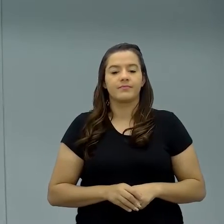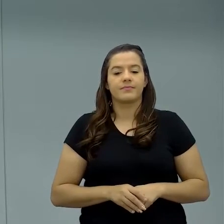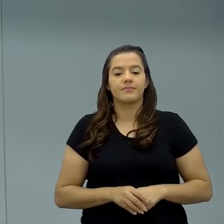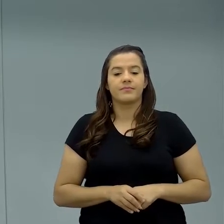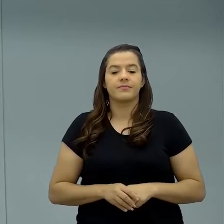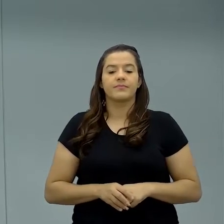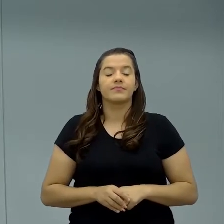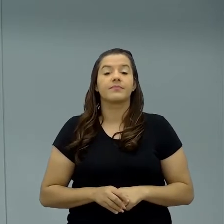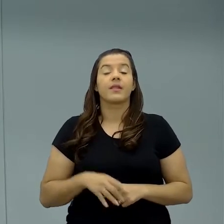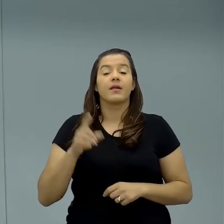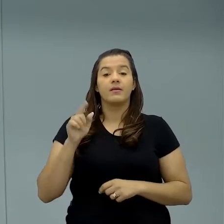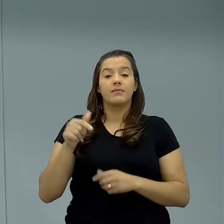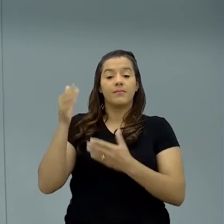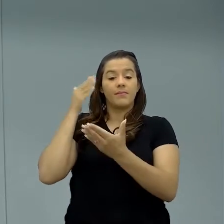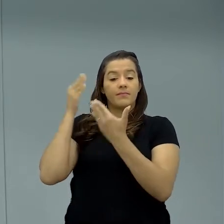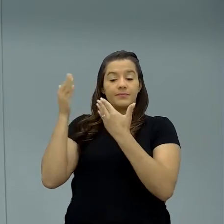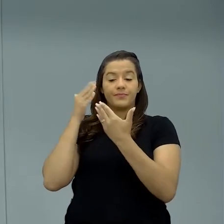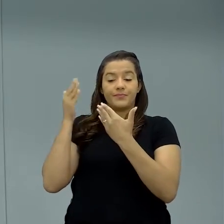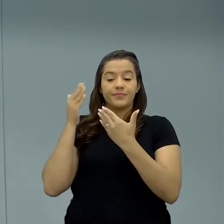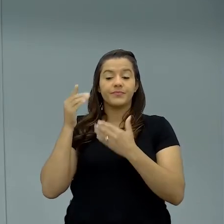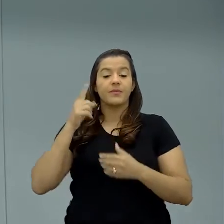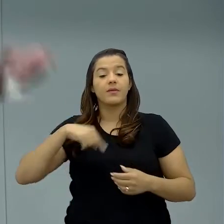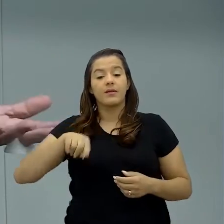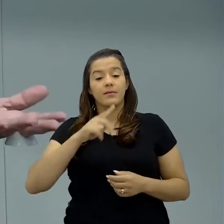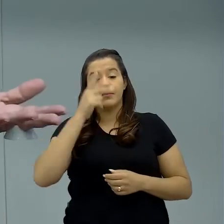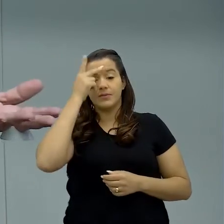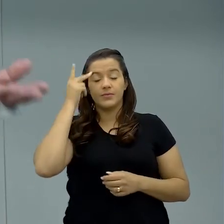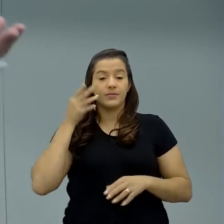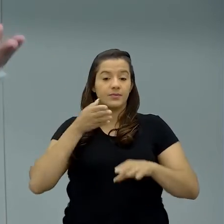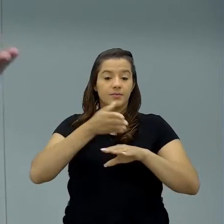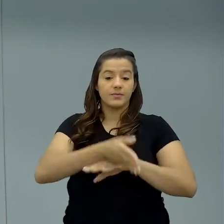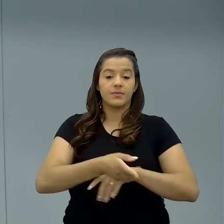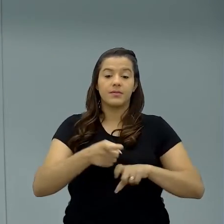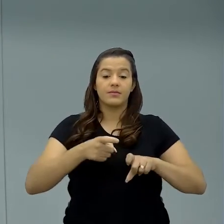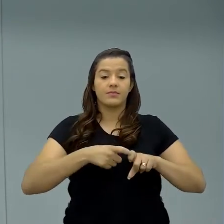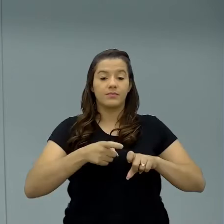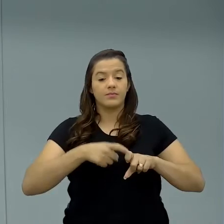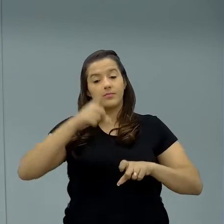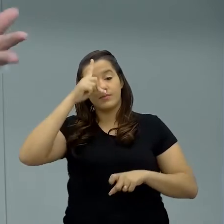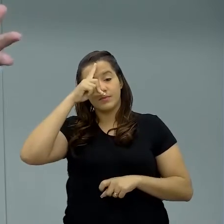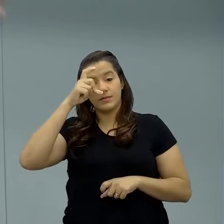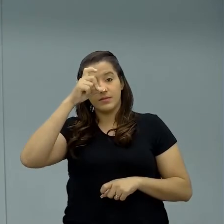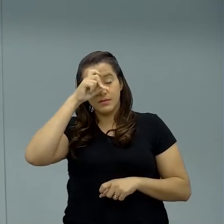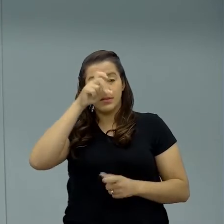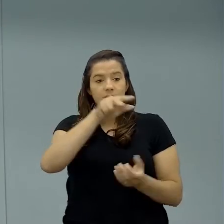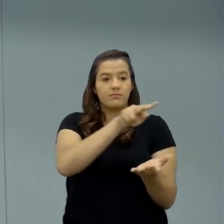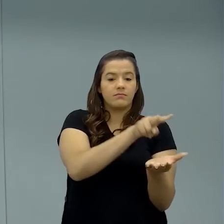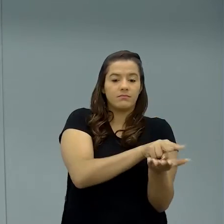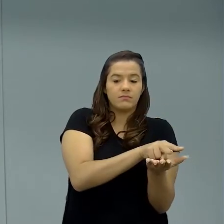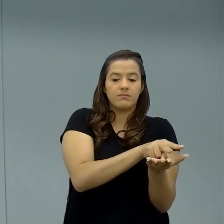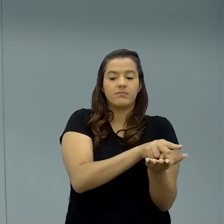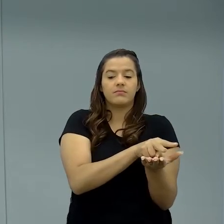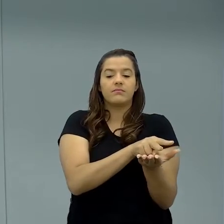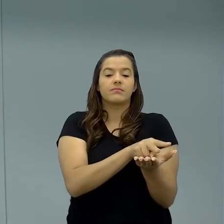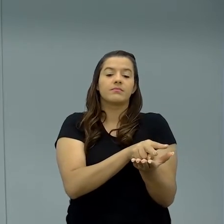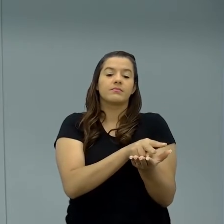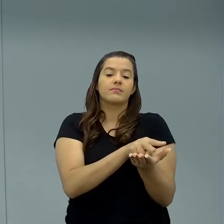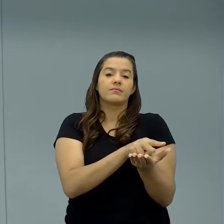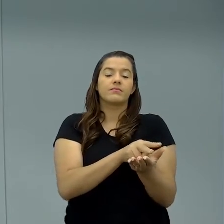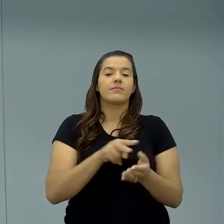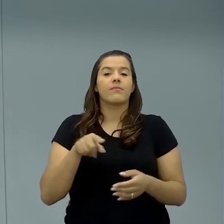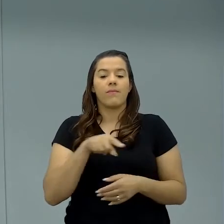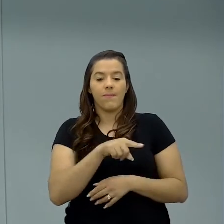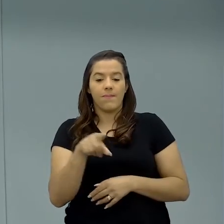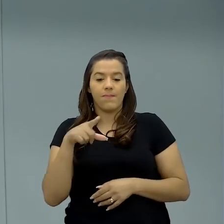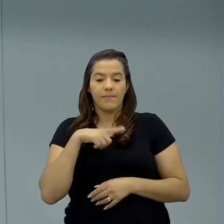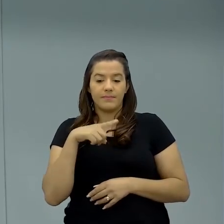essa terapia, por exemplo, para quem está num hospital, né, que está acamado, ela